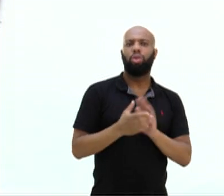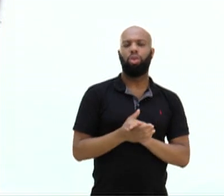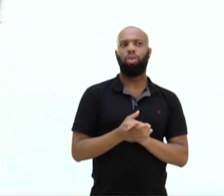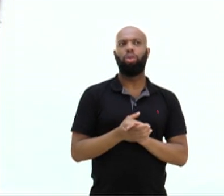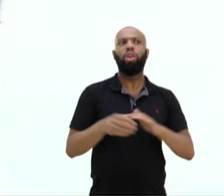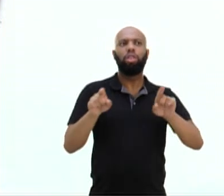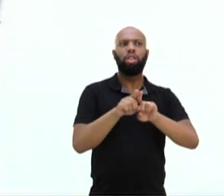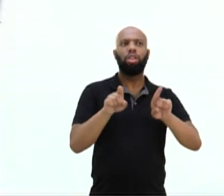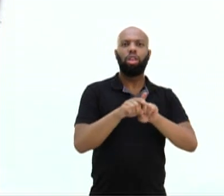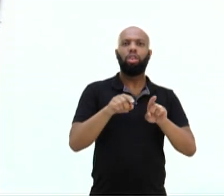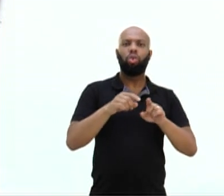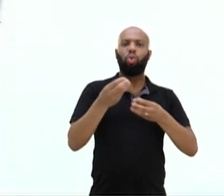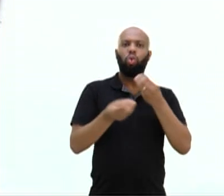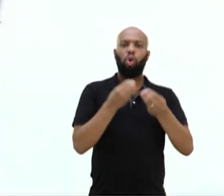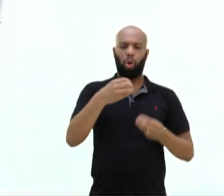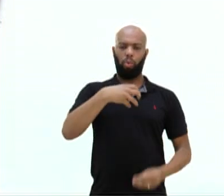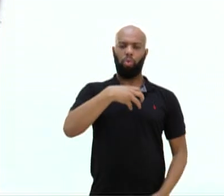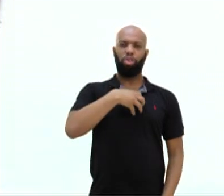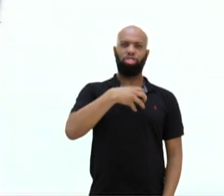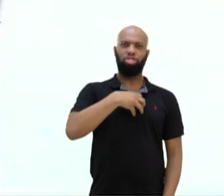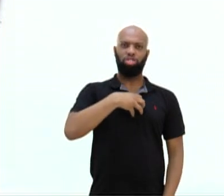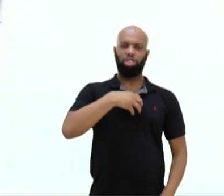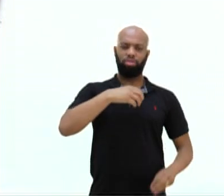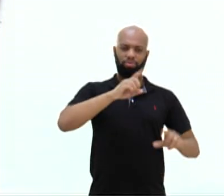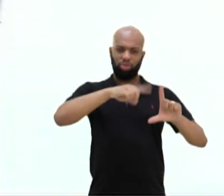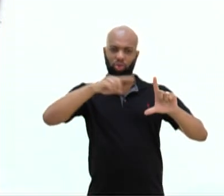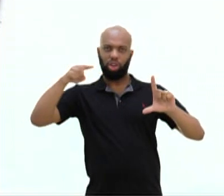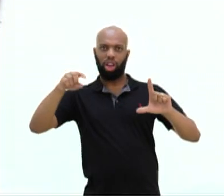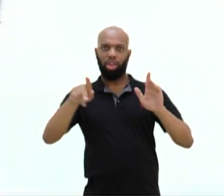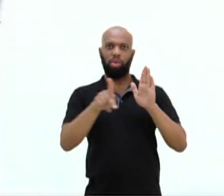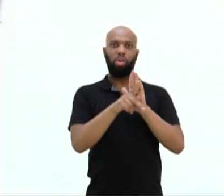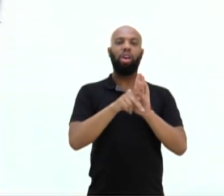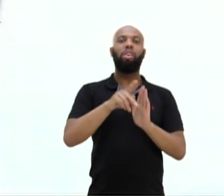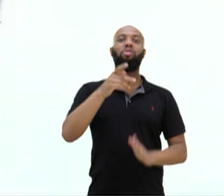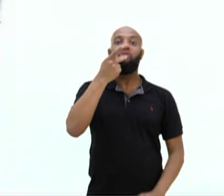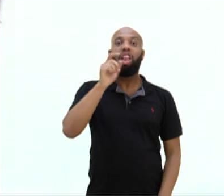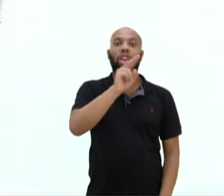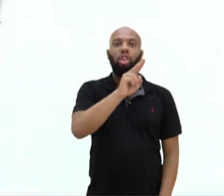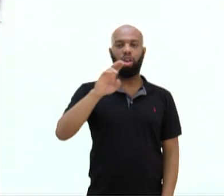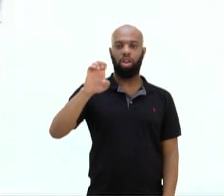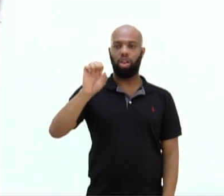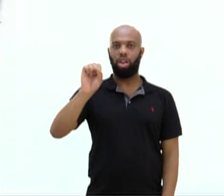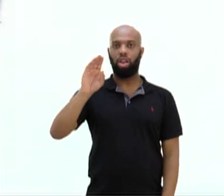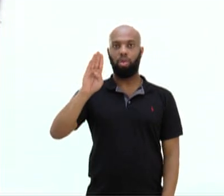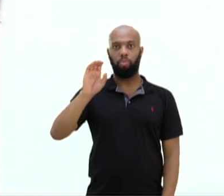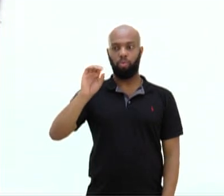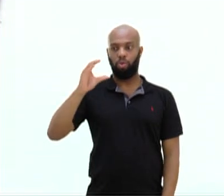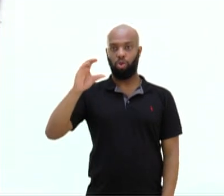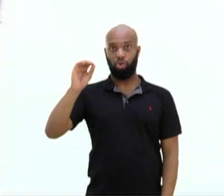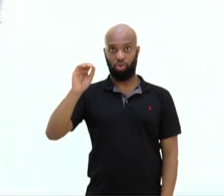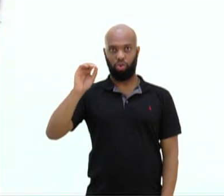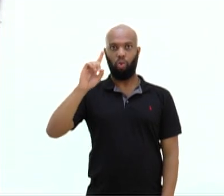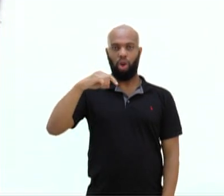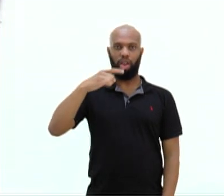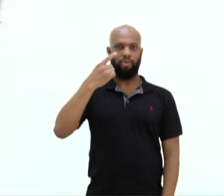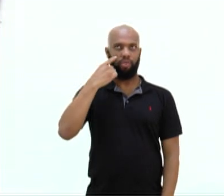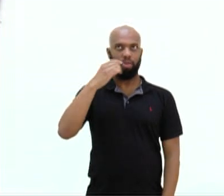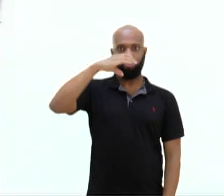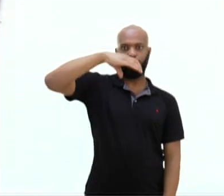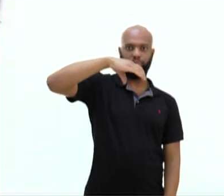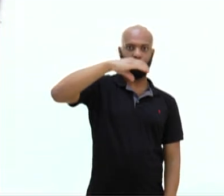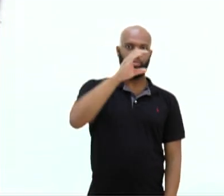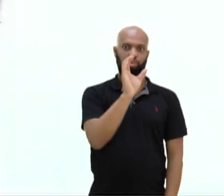esse esboço gráfico identificando alguns itens, alguns dados na nossa função para fazer o